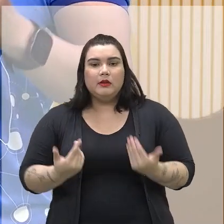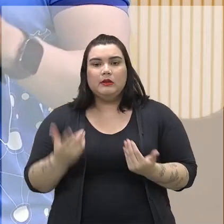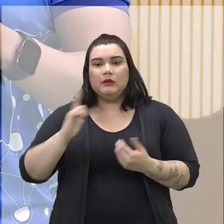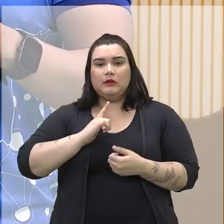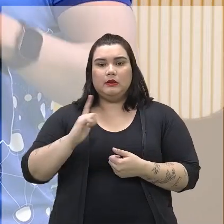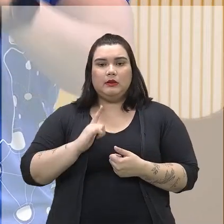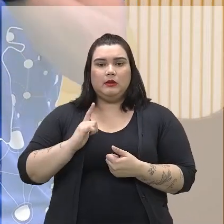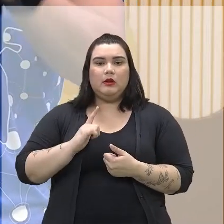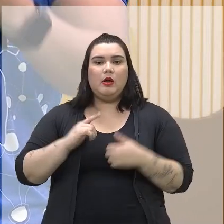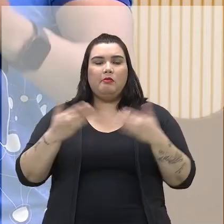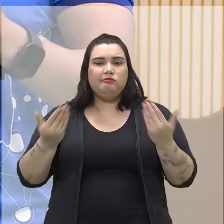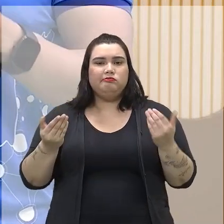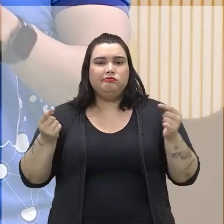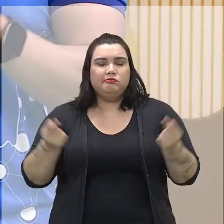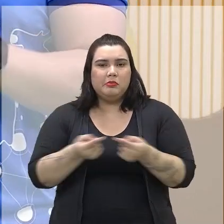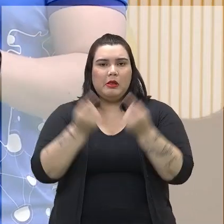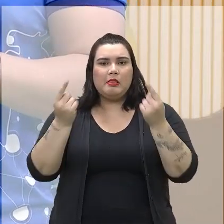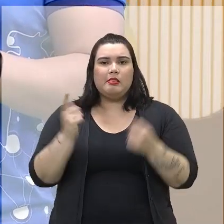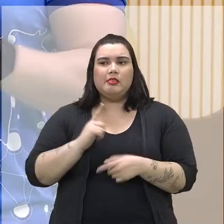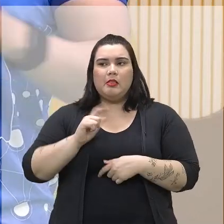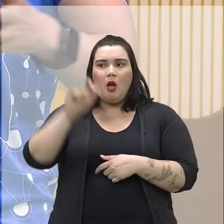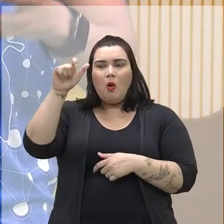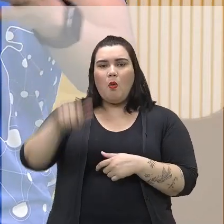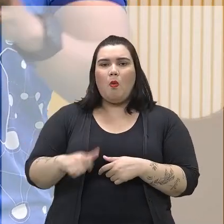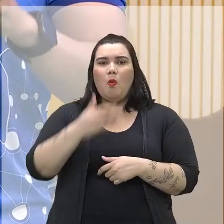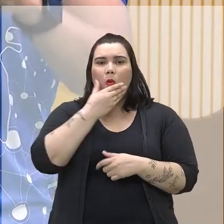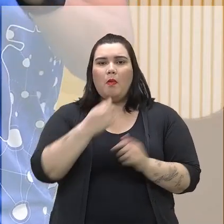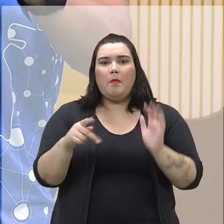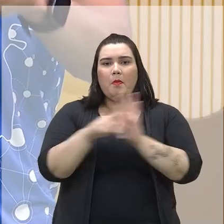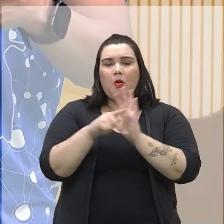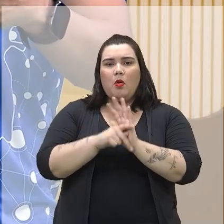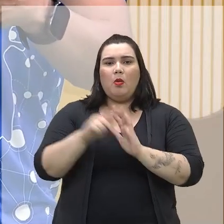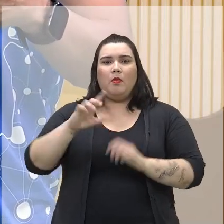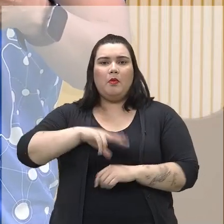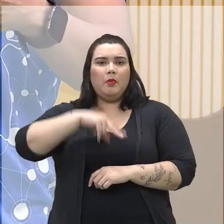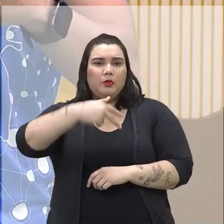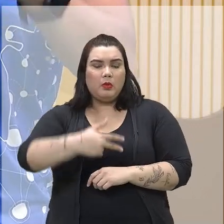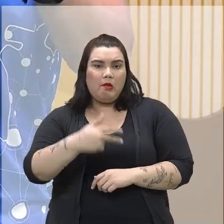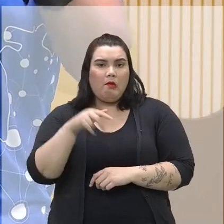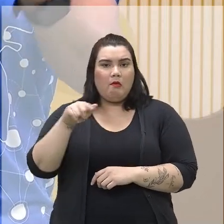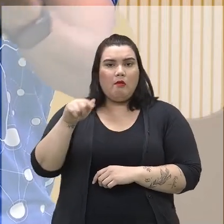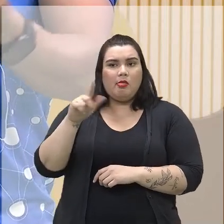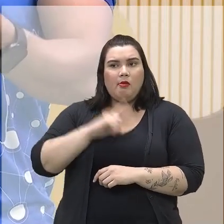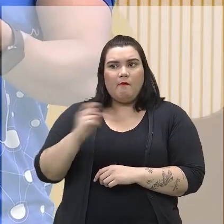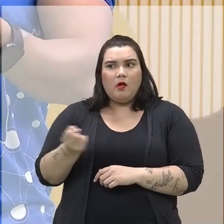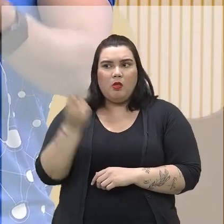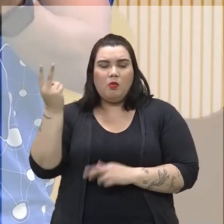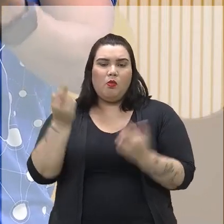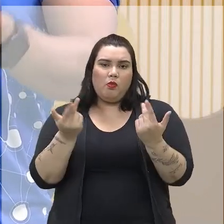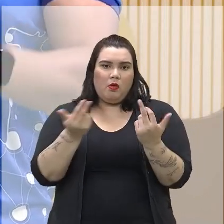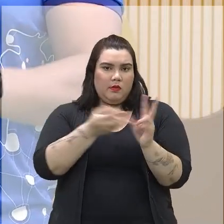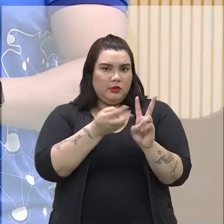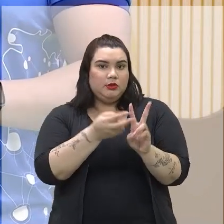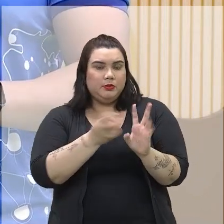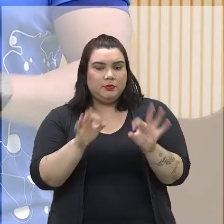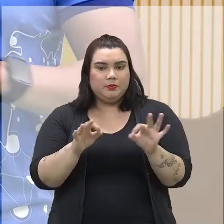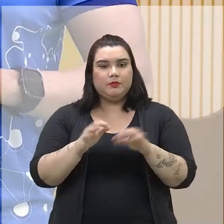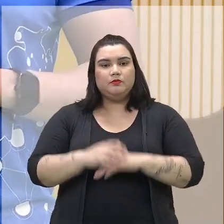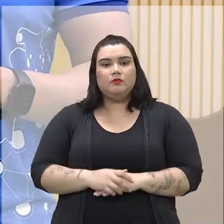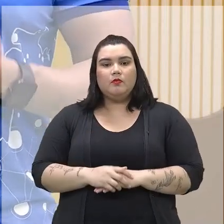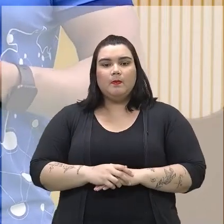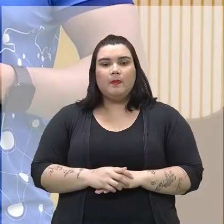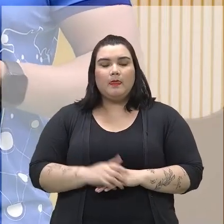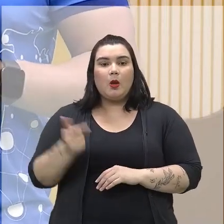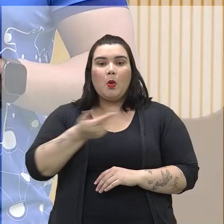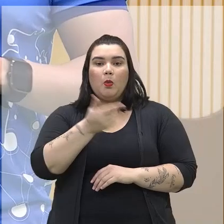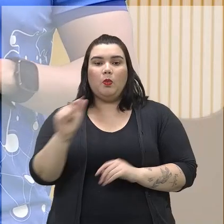com o homem branco, com os valores do homem branco na realidade. Mas a gente vai lá resgatar essa grandeza do nosso território a partir dos nossos ancestrais.